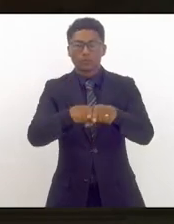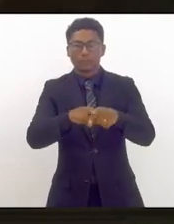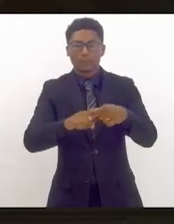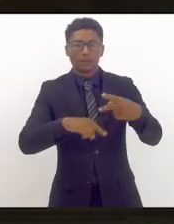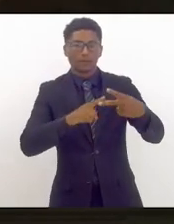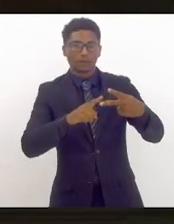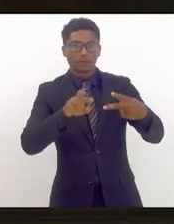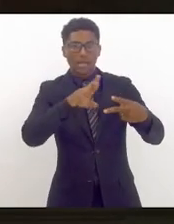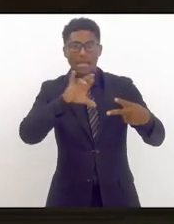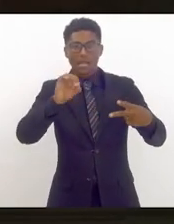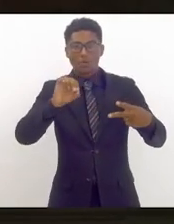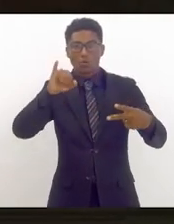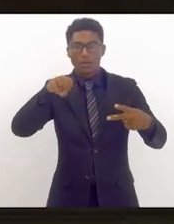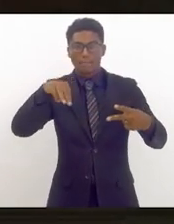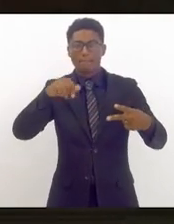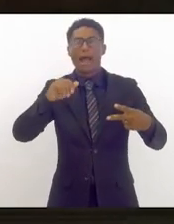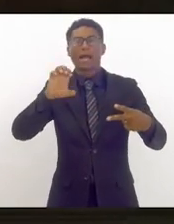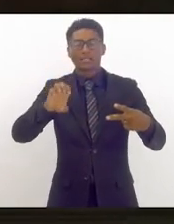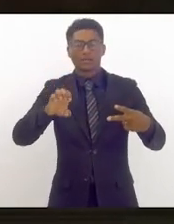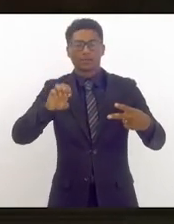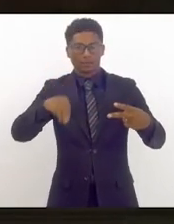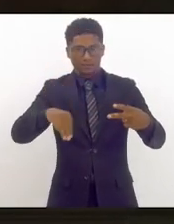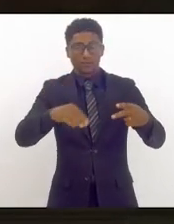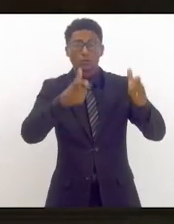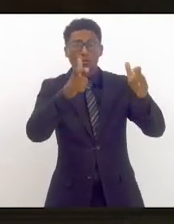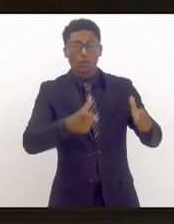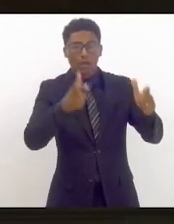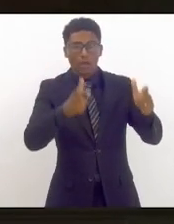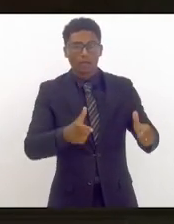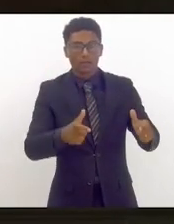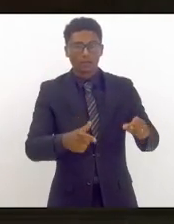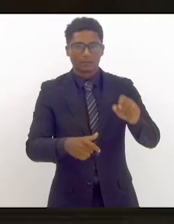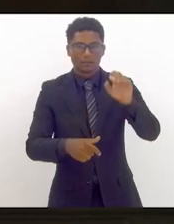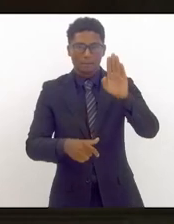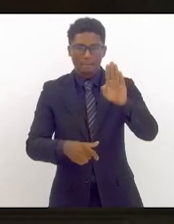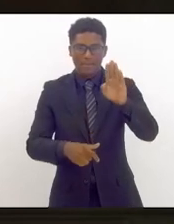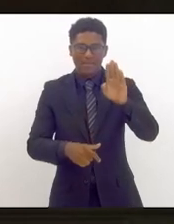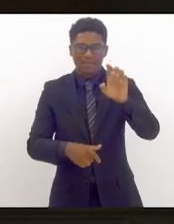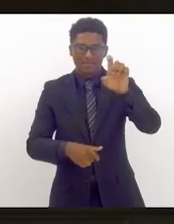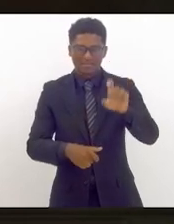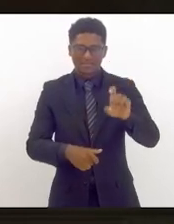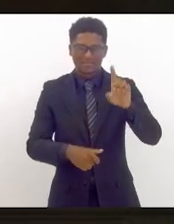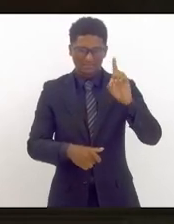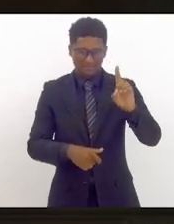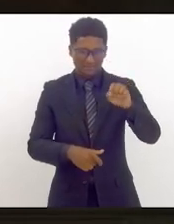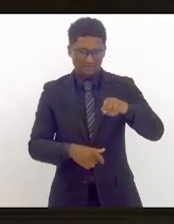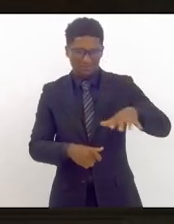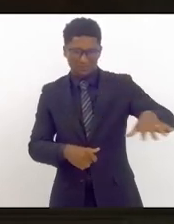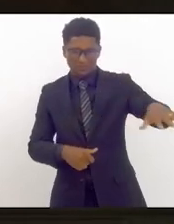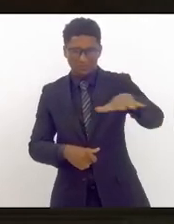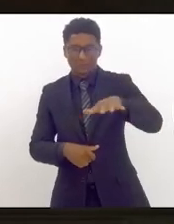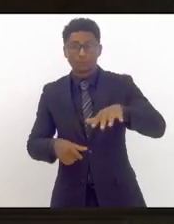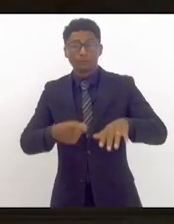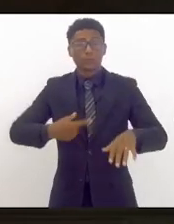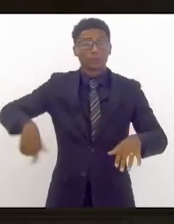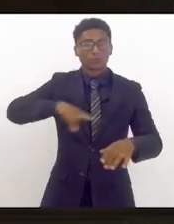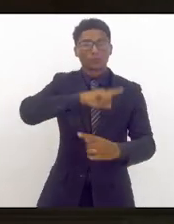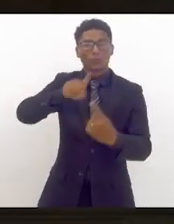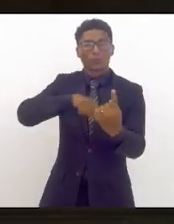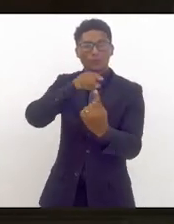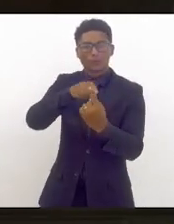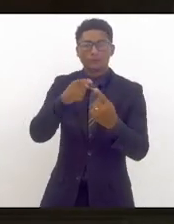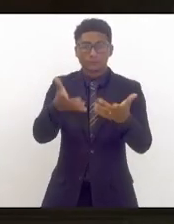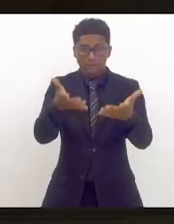o maior da América Latina, deputado Rosenberg. Nosso objetivo é regionalizar o serviço público